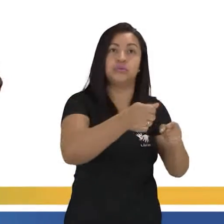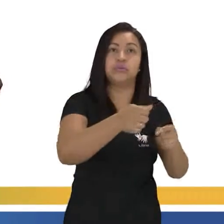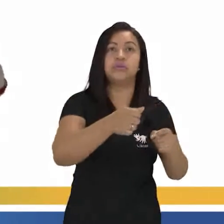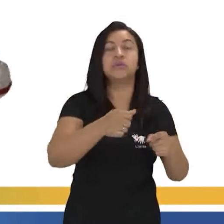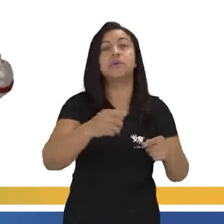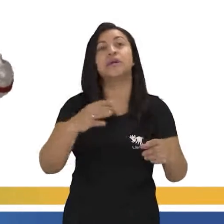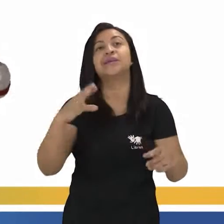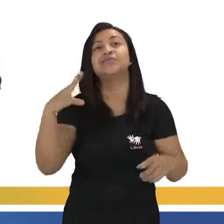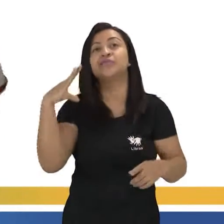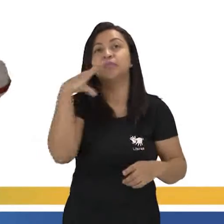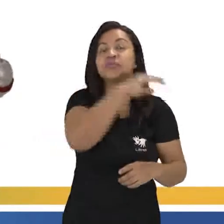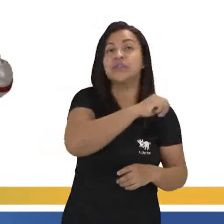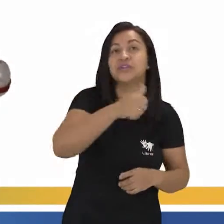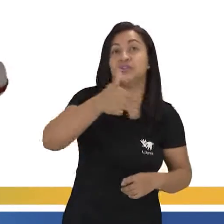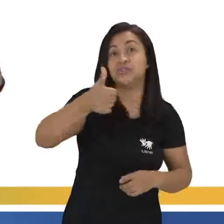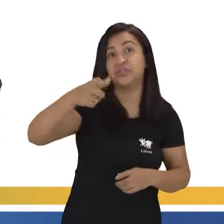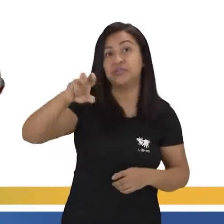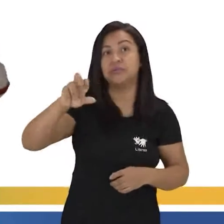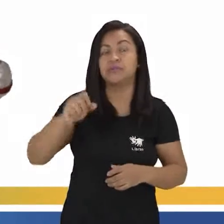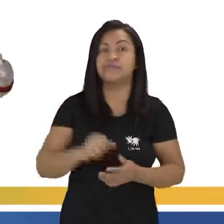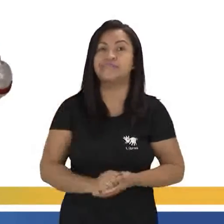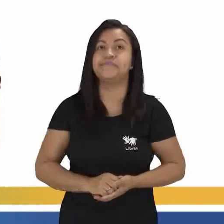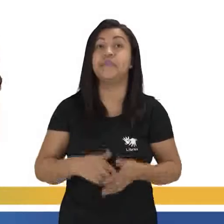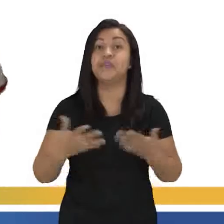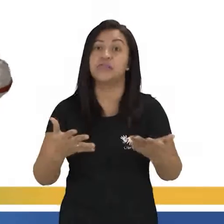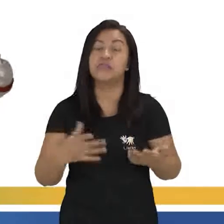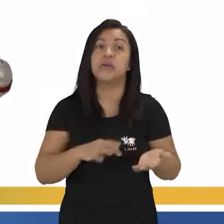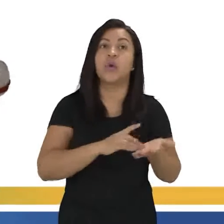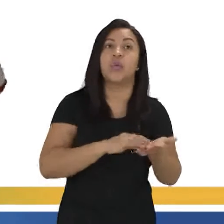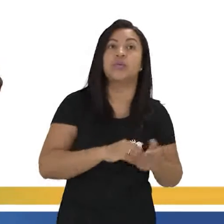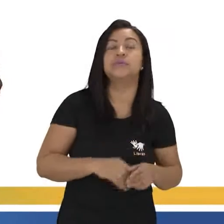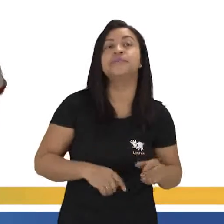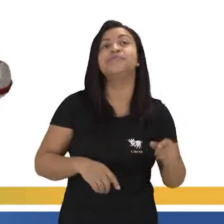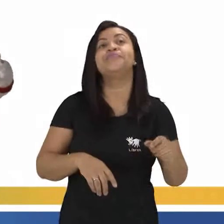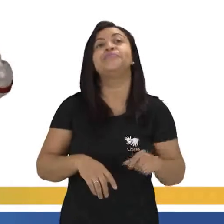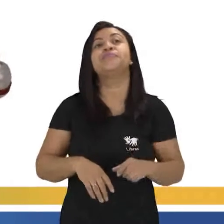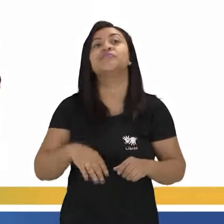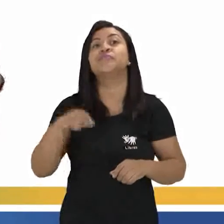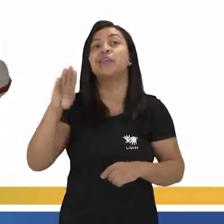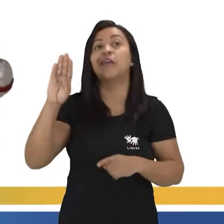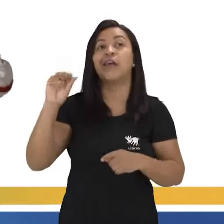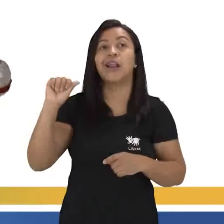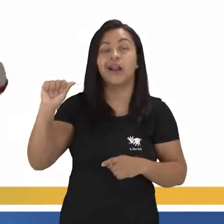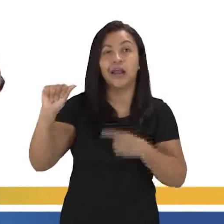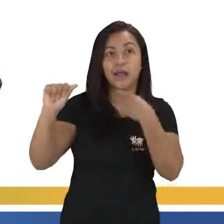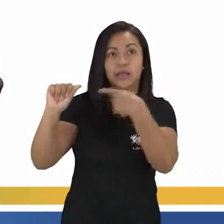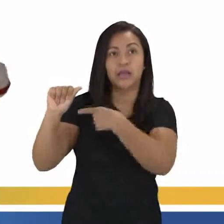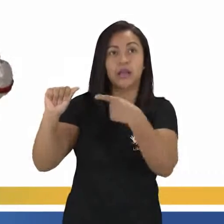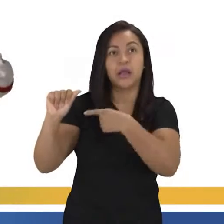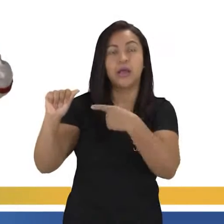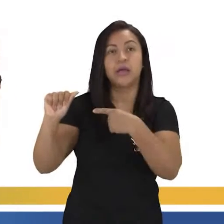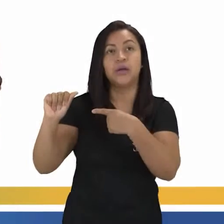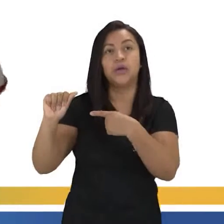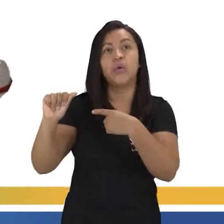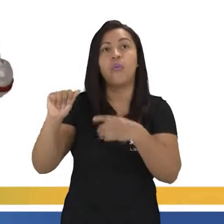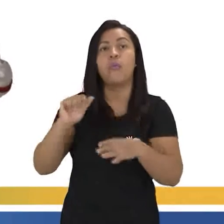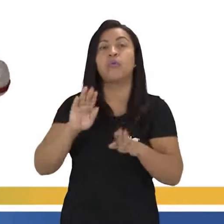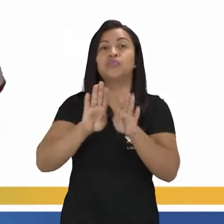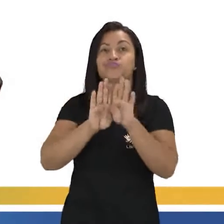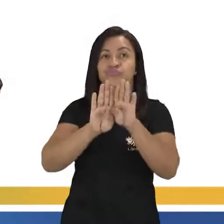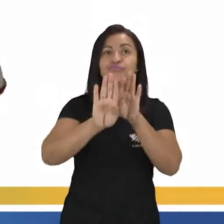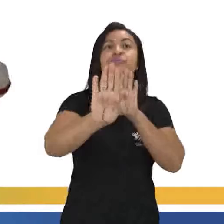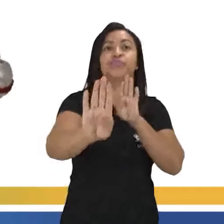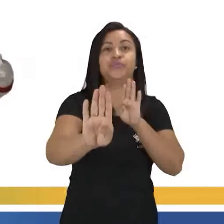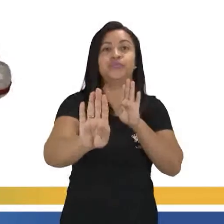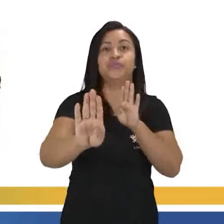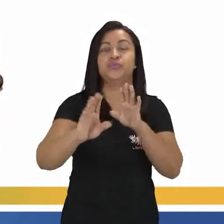por segundo. Aí o problema está pedindo, calcule. Letra A, o módulo do impulso exercido sobre a bola. E a